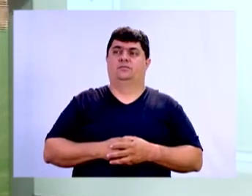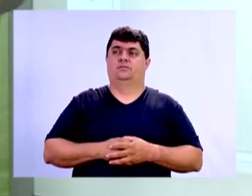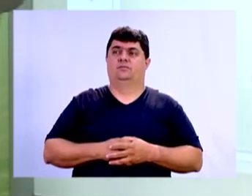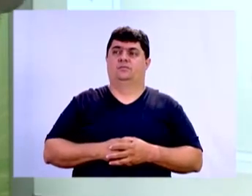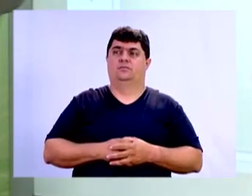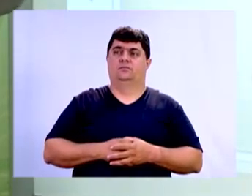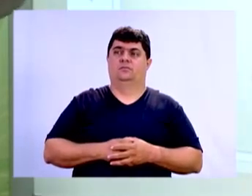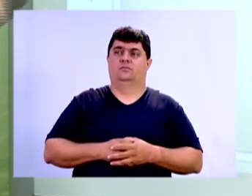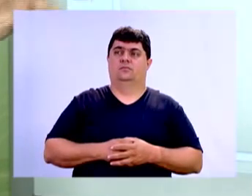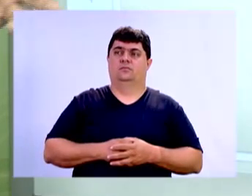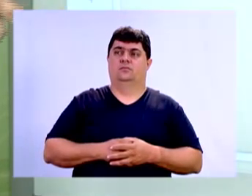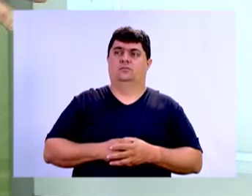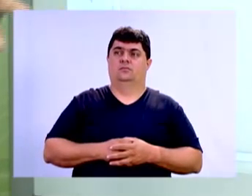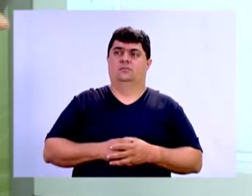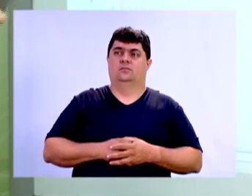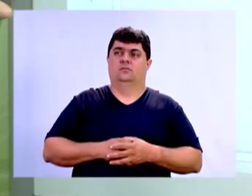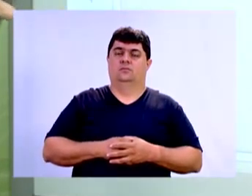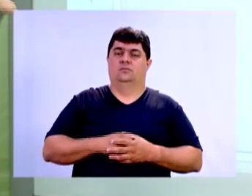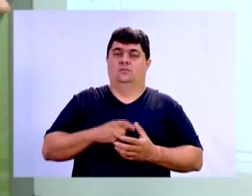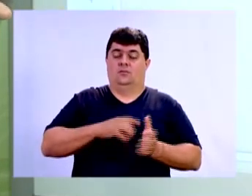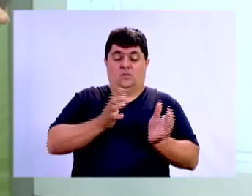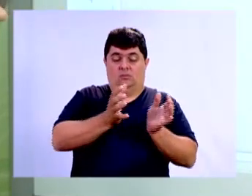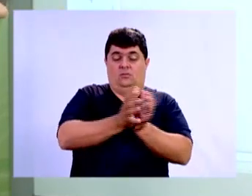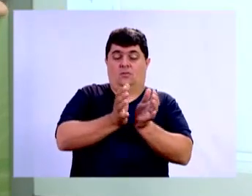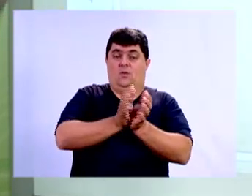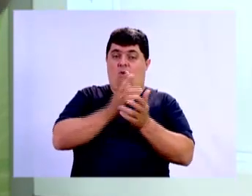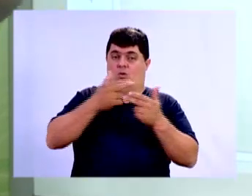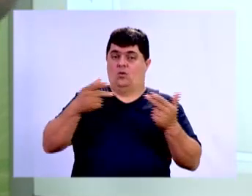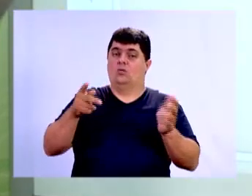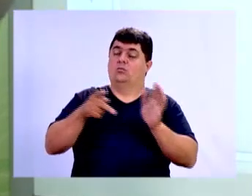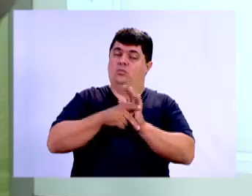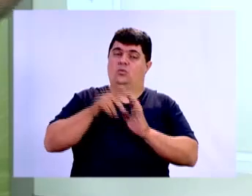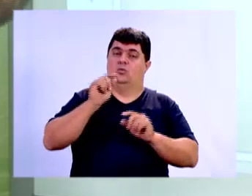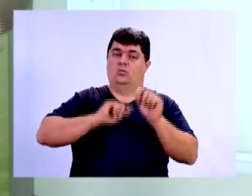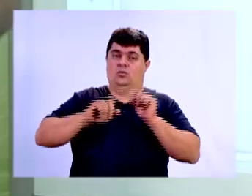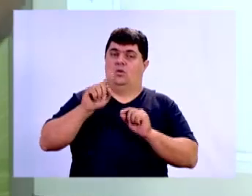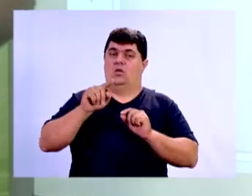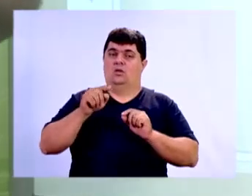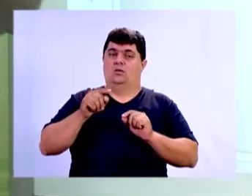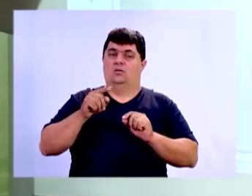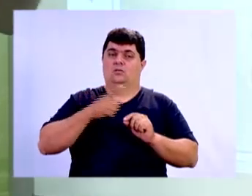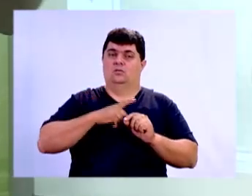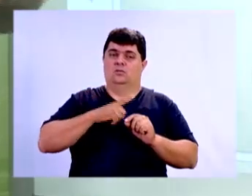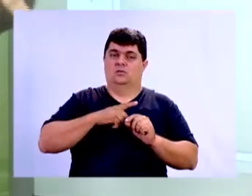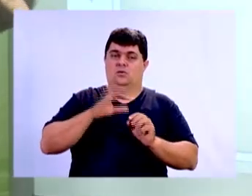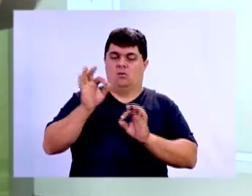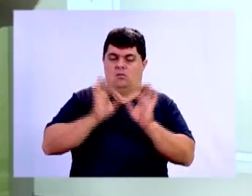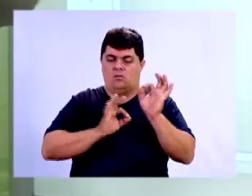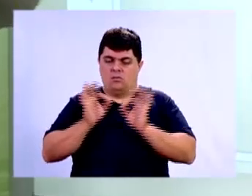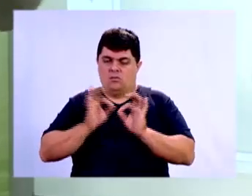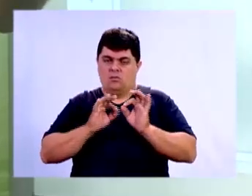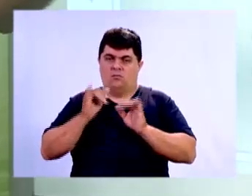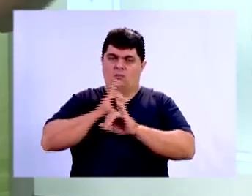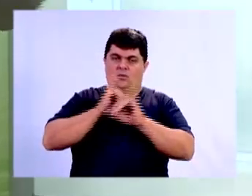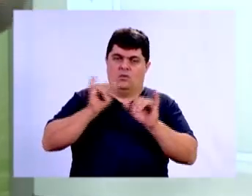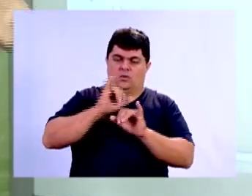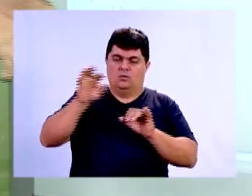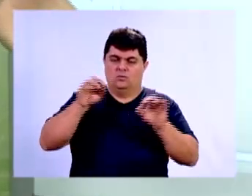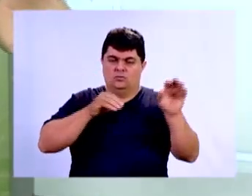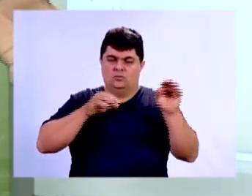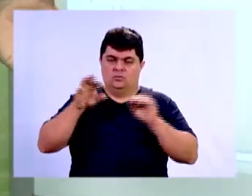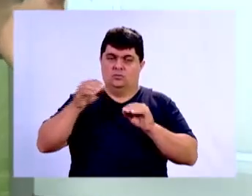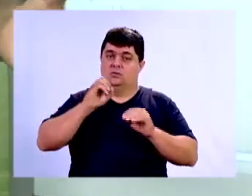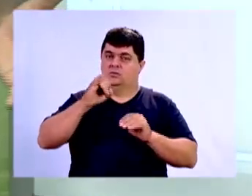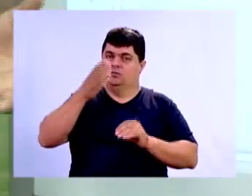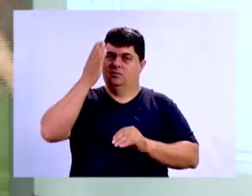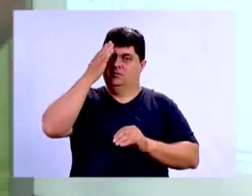E ele trabalha fatalmente com coleções desses objetos. Né? Uma informação ele deve manipular de alguma maneira. Né? Se a gente soubesse,